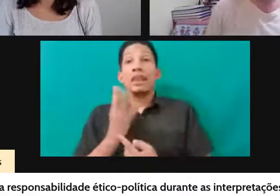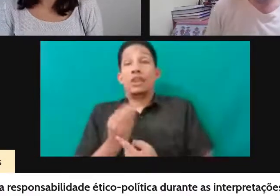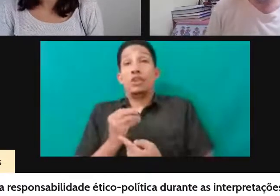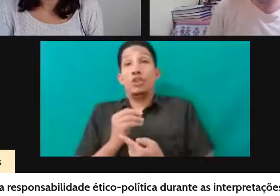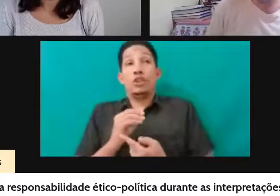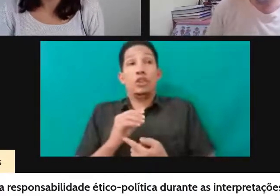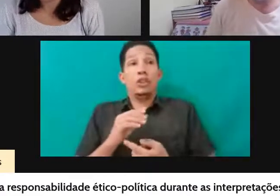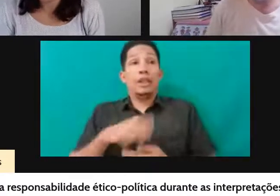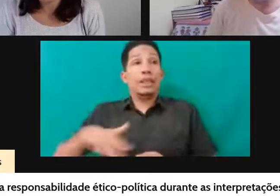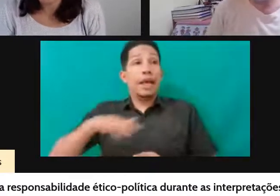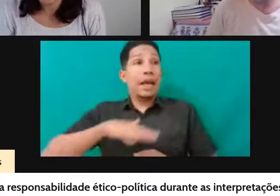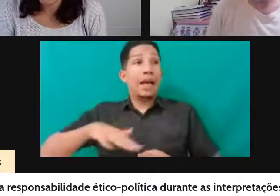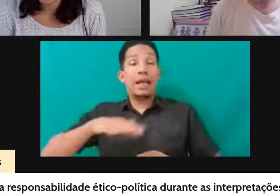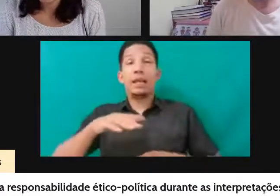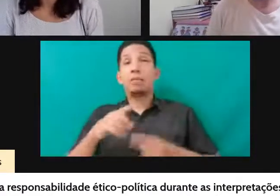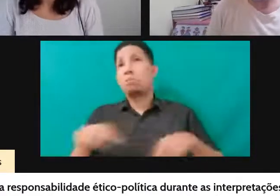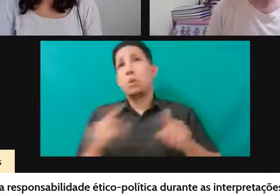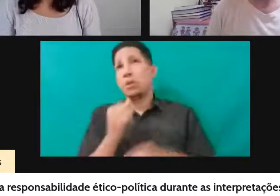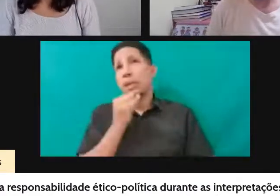Ético-política, muito bem.